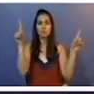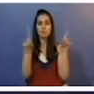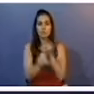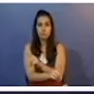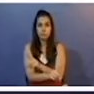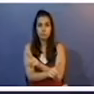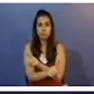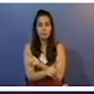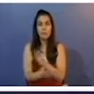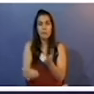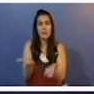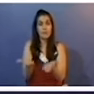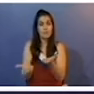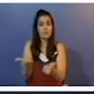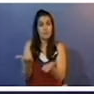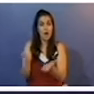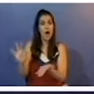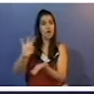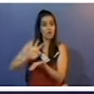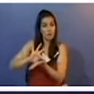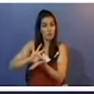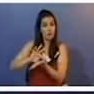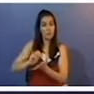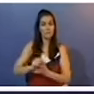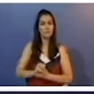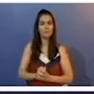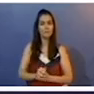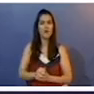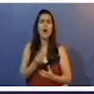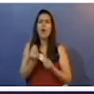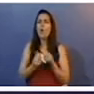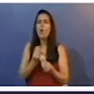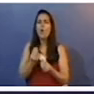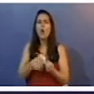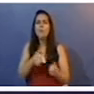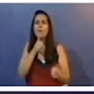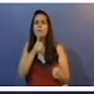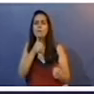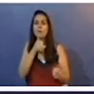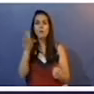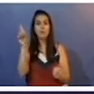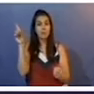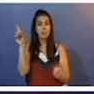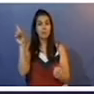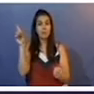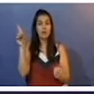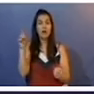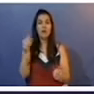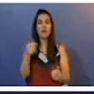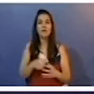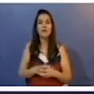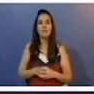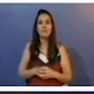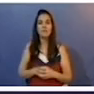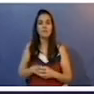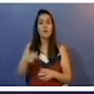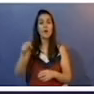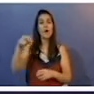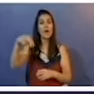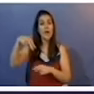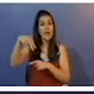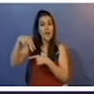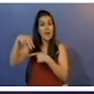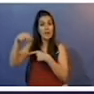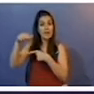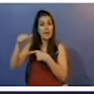balanceamento da fórmula. Aqui a gente tem como exemplo o óxido de sódio. Então aqui é o Na mais